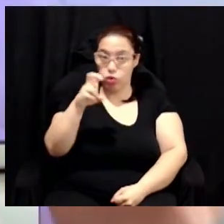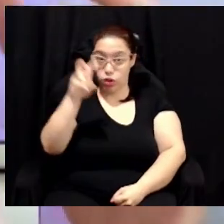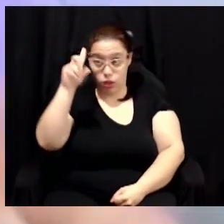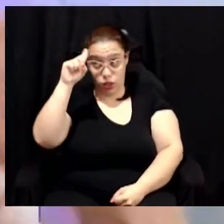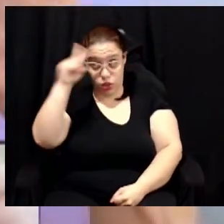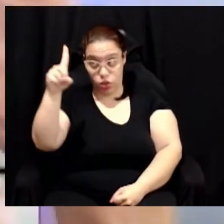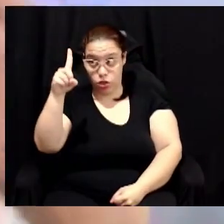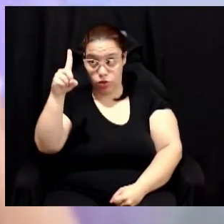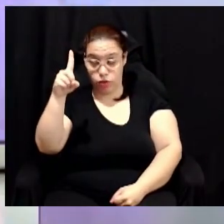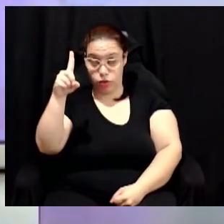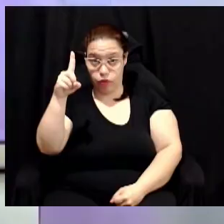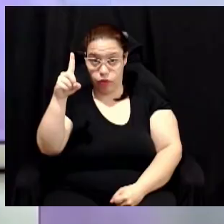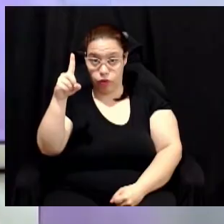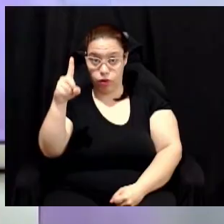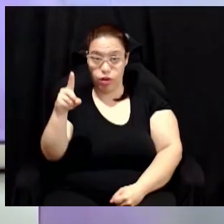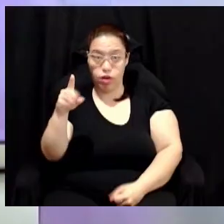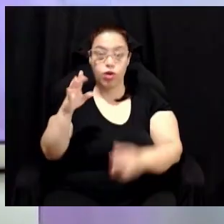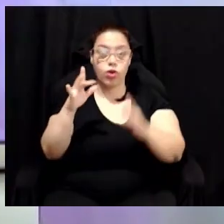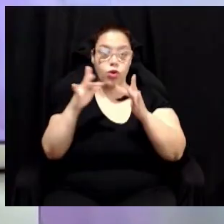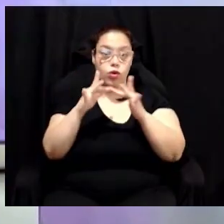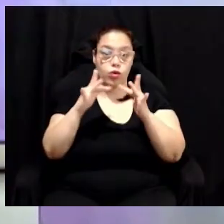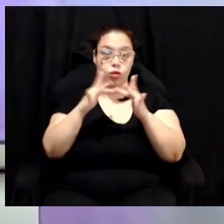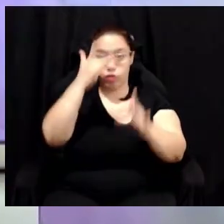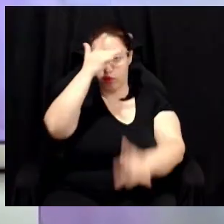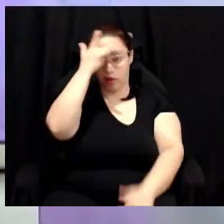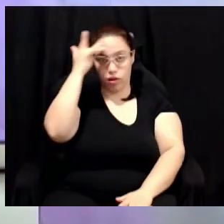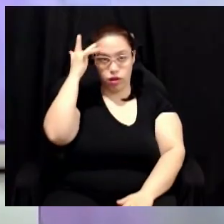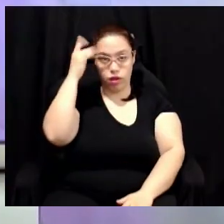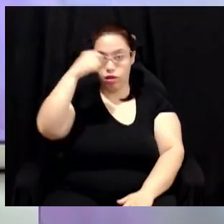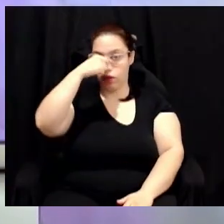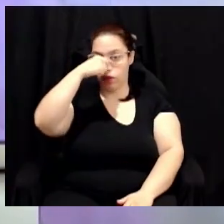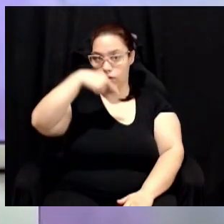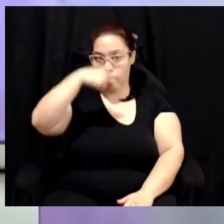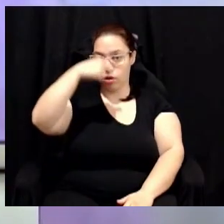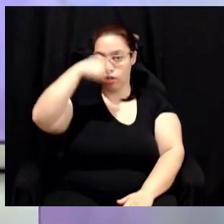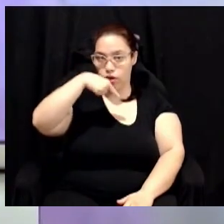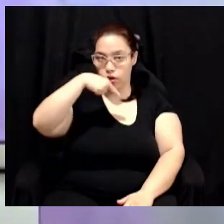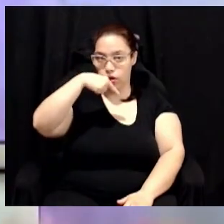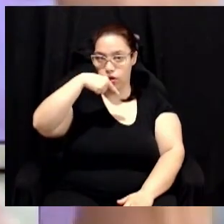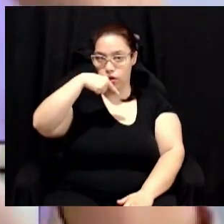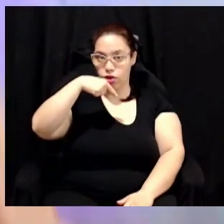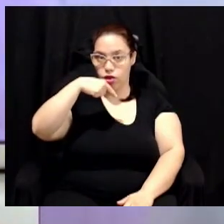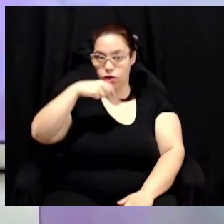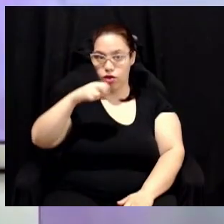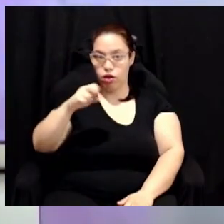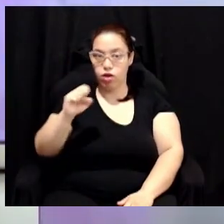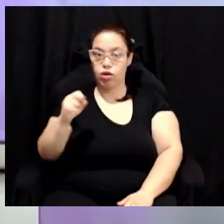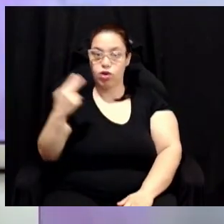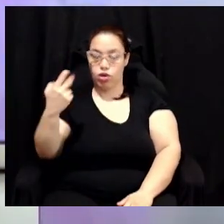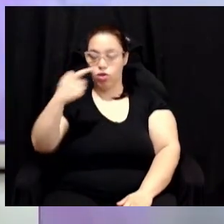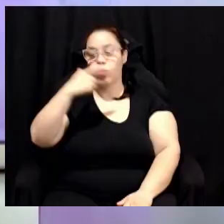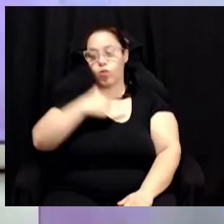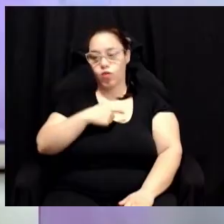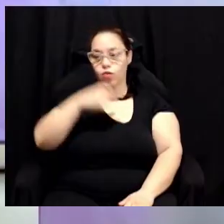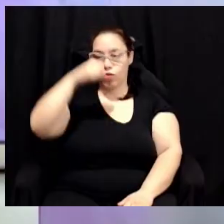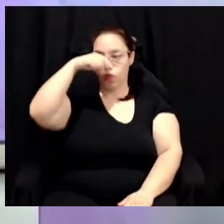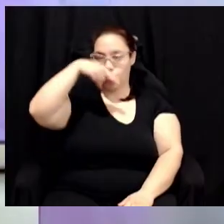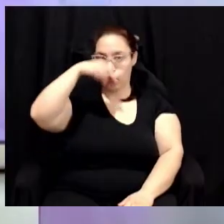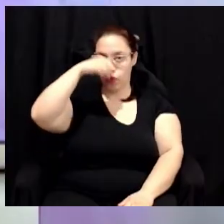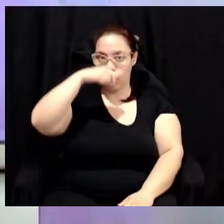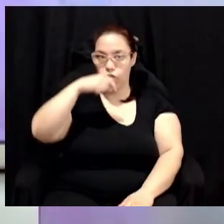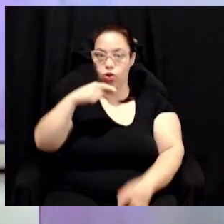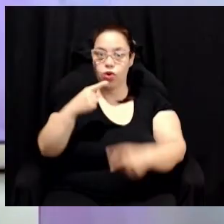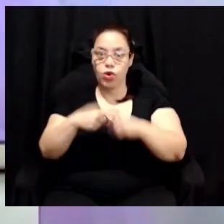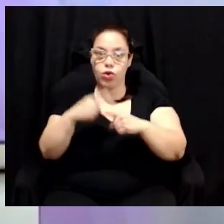dias. Quando você estiver em contato com uma pessoa que está gripada, que está resfriada, ou se você está gripada.